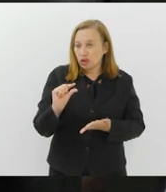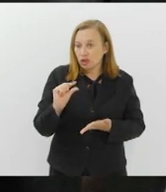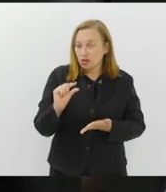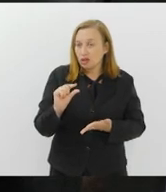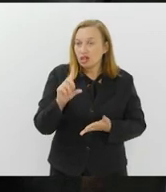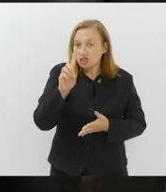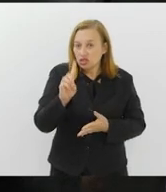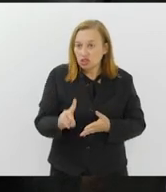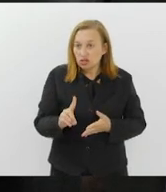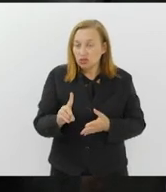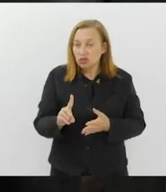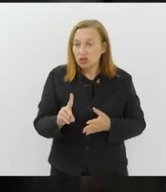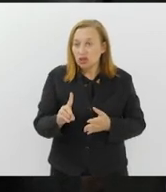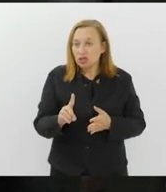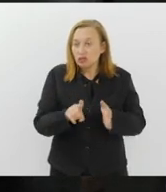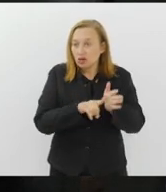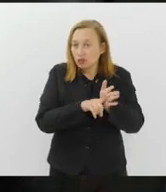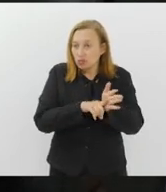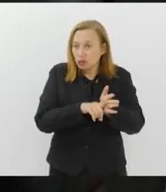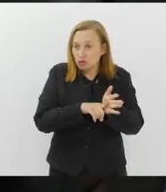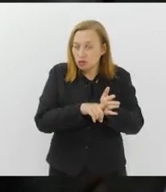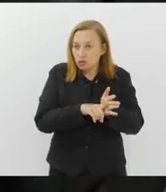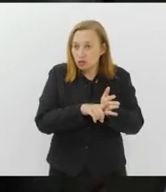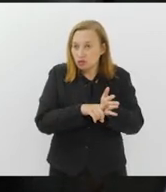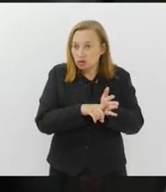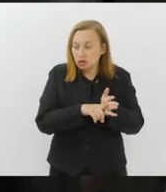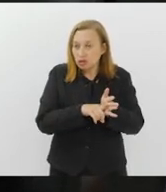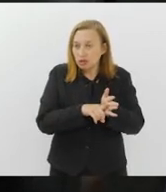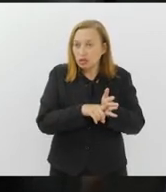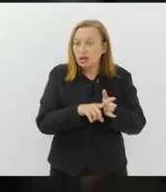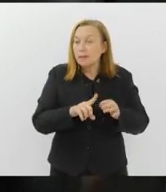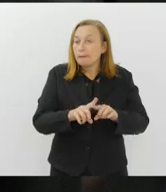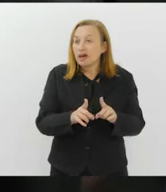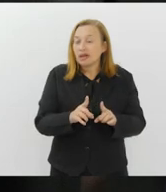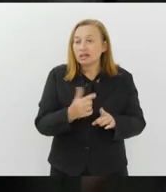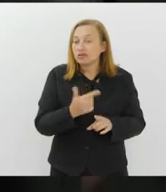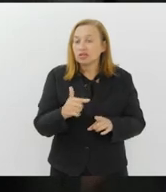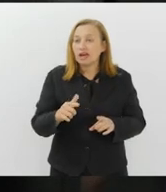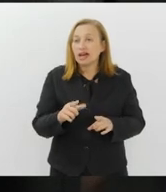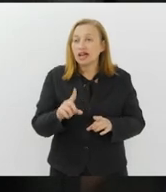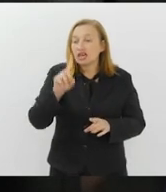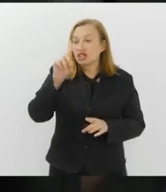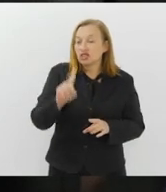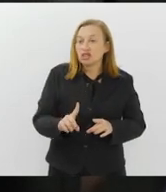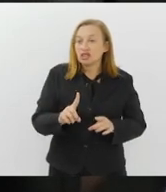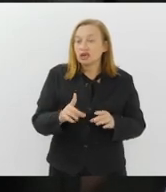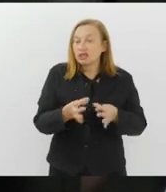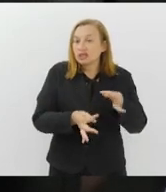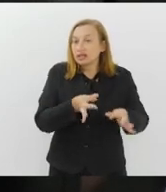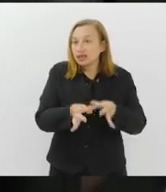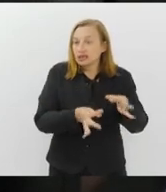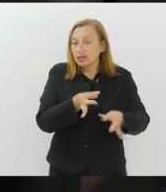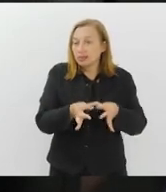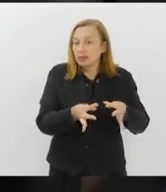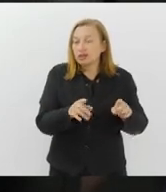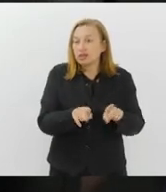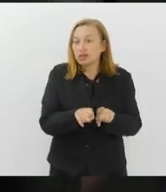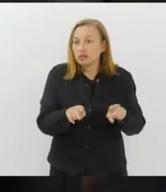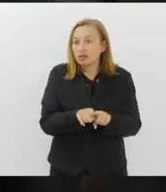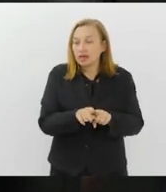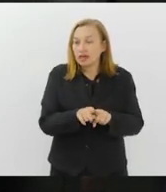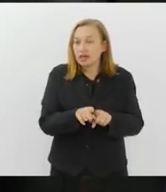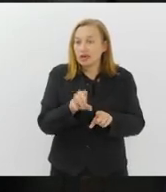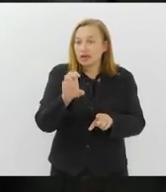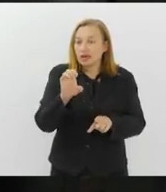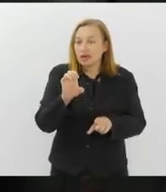a consultas, dentro do consultório, mas não te dão direito a tratamento nem internação. E querem derrubar as 12 horas mínimas